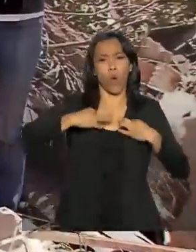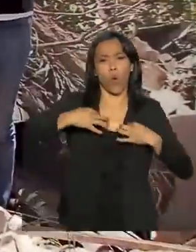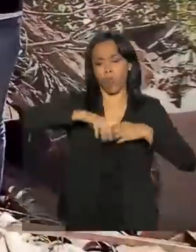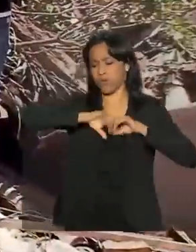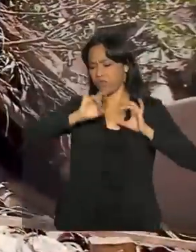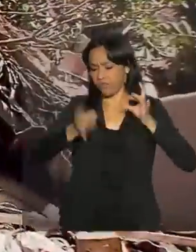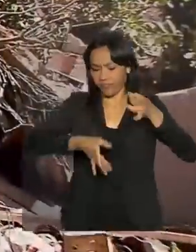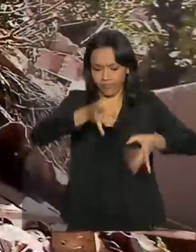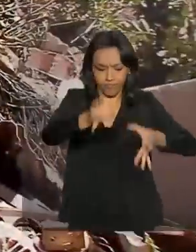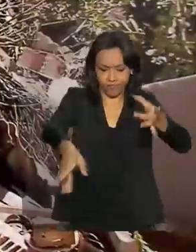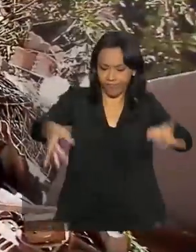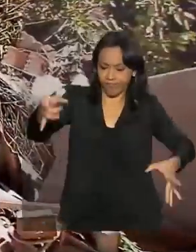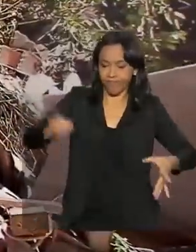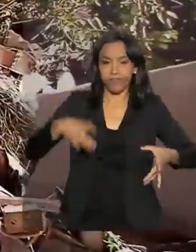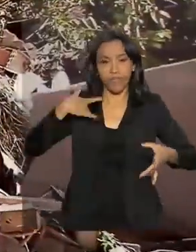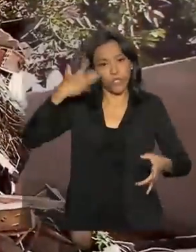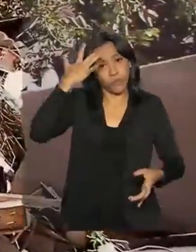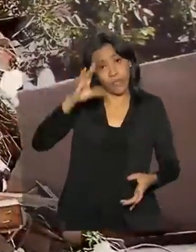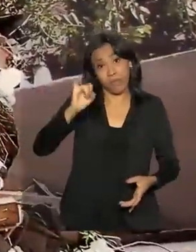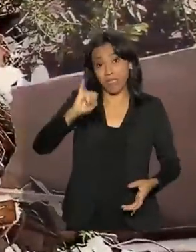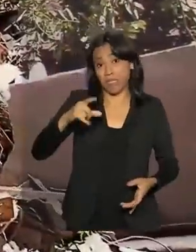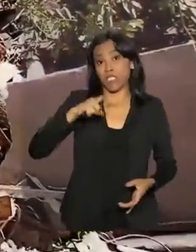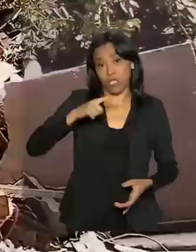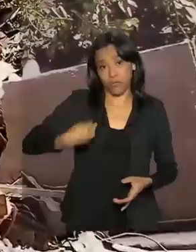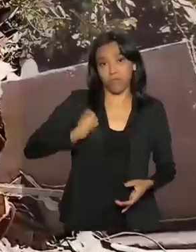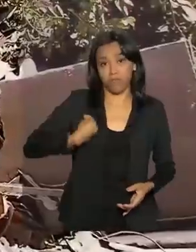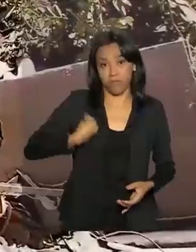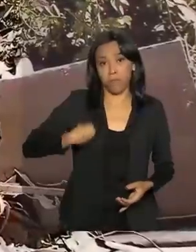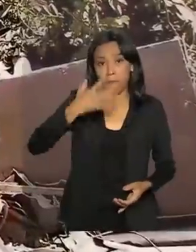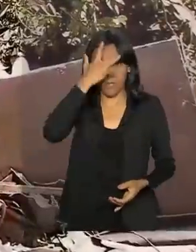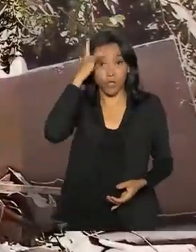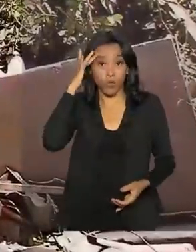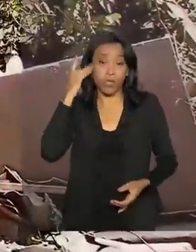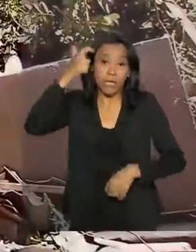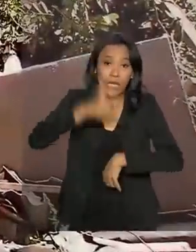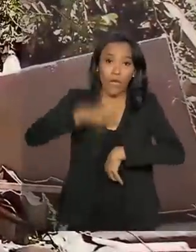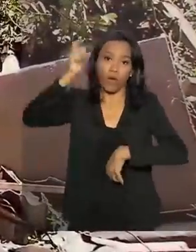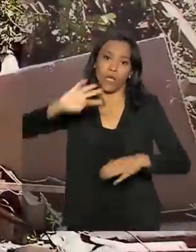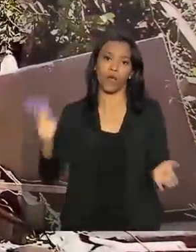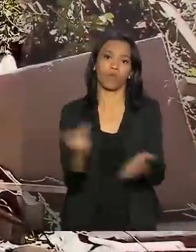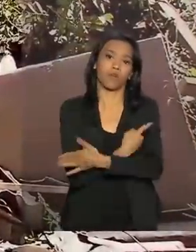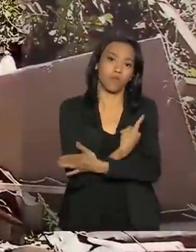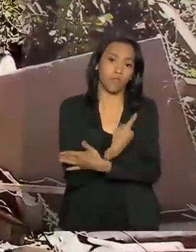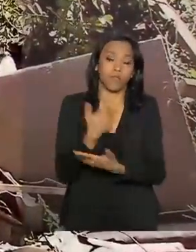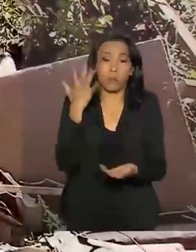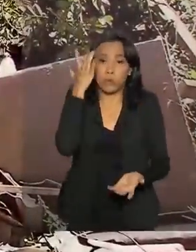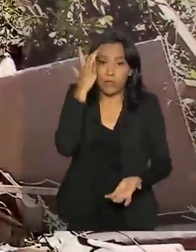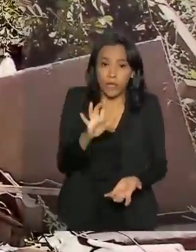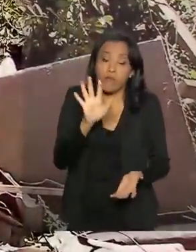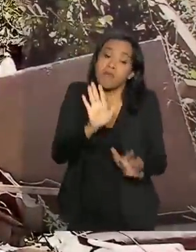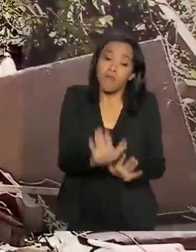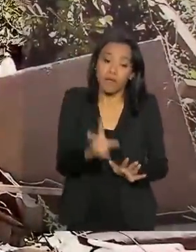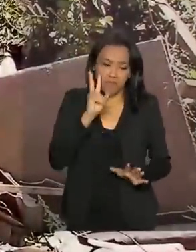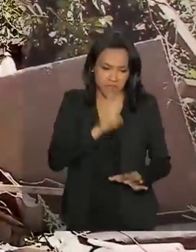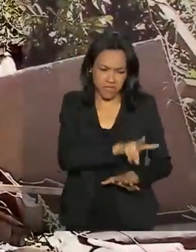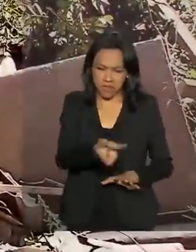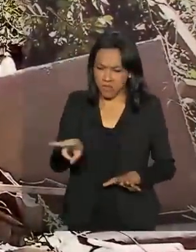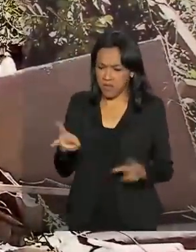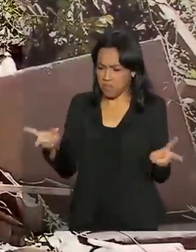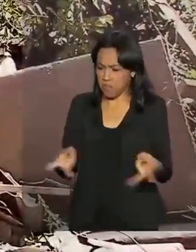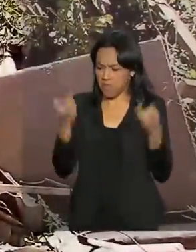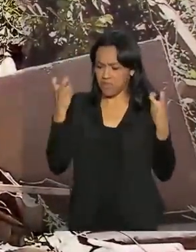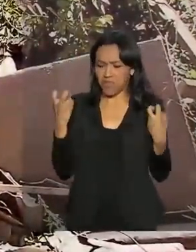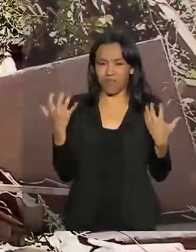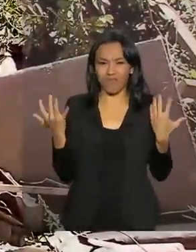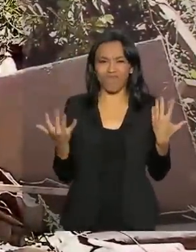não sabe se havia pessoas aqui no momento do desastre e a situação dessas pessoas no momento, mas o quadro geral mostra realmente uma